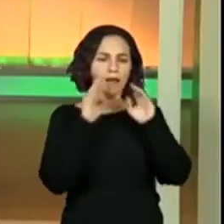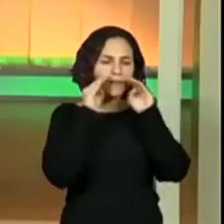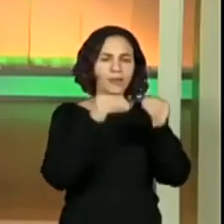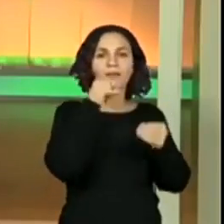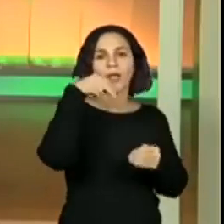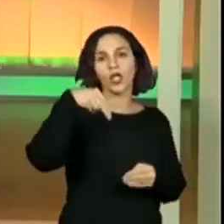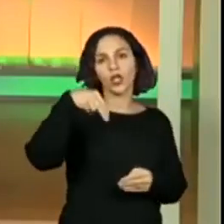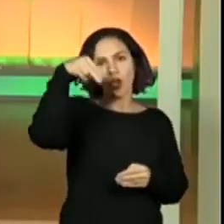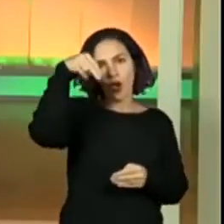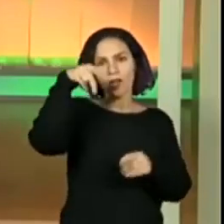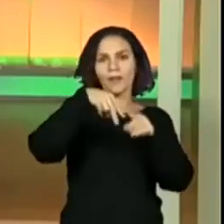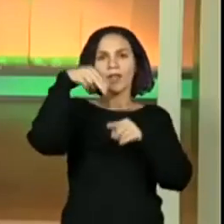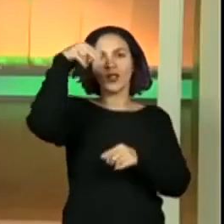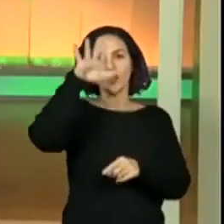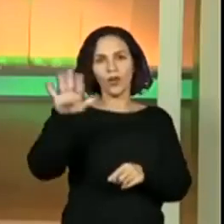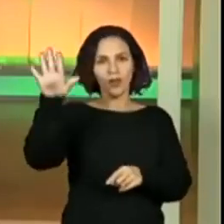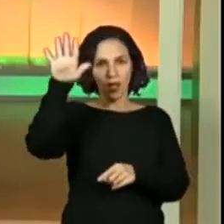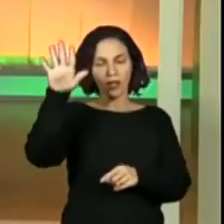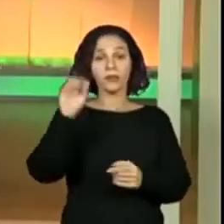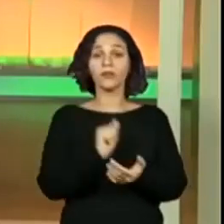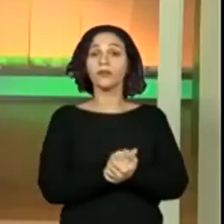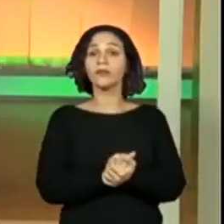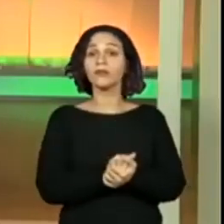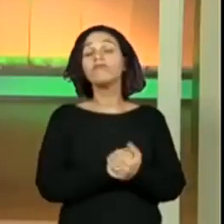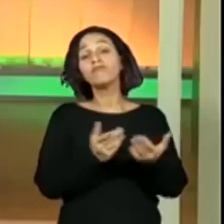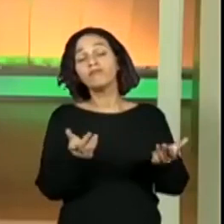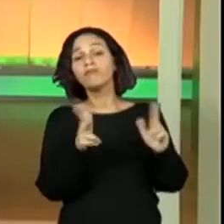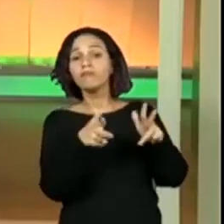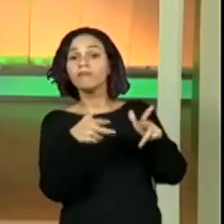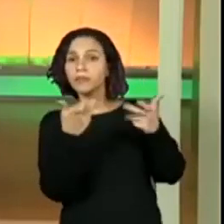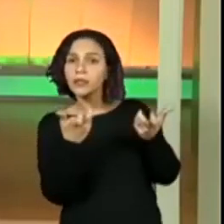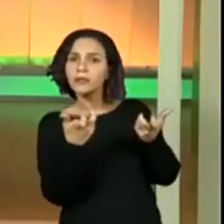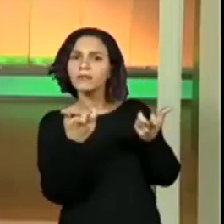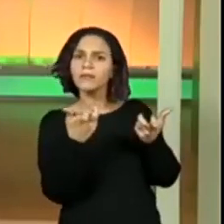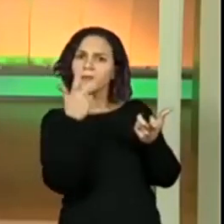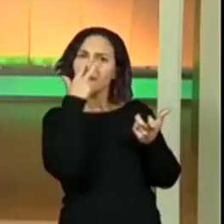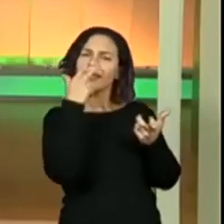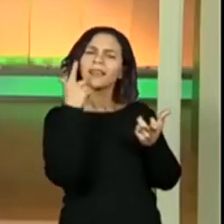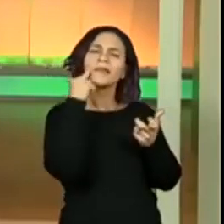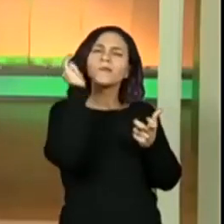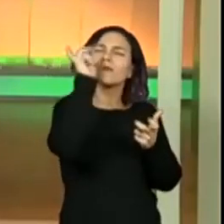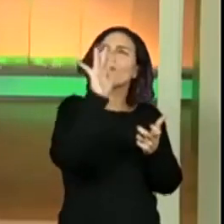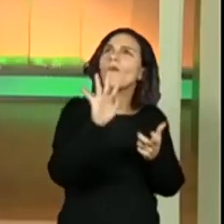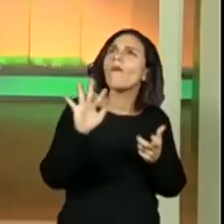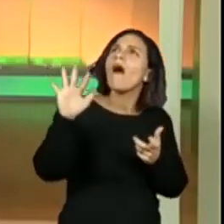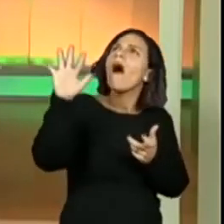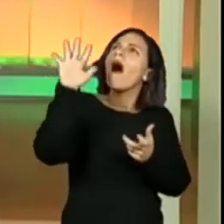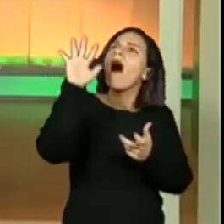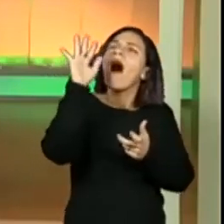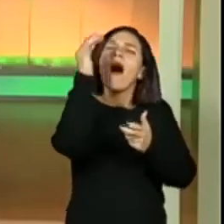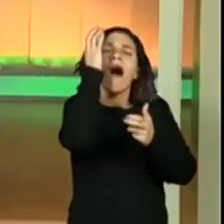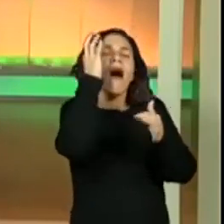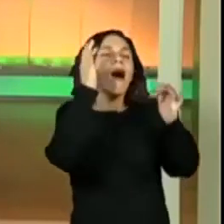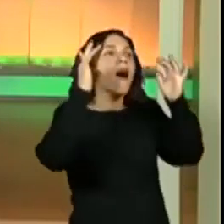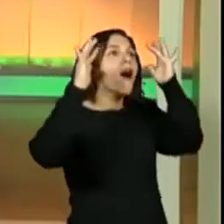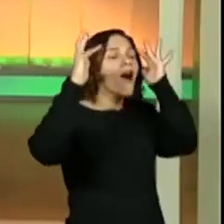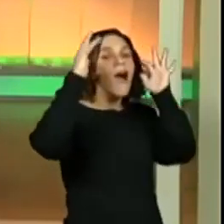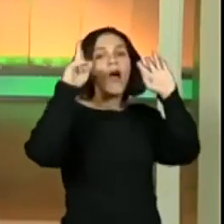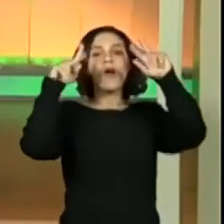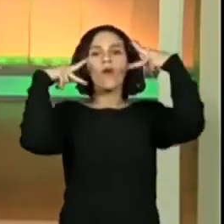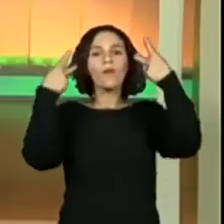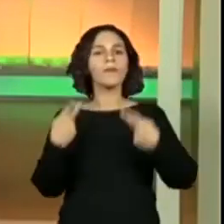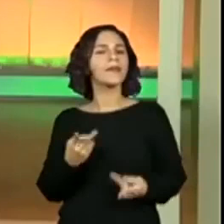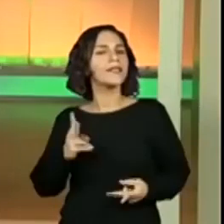Norte, Nordeste. E o que percebemos dentro desse imagético, dessa magia, a necessidade que o ser humano sempre teve